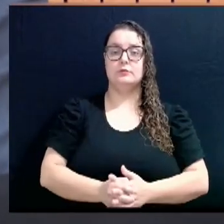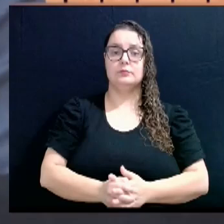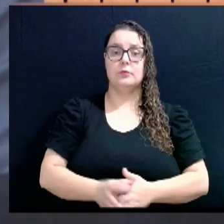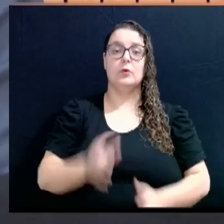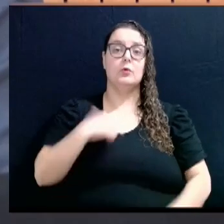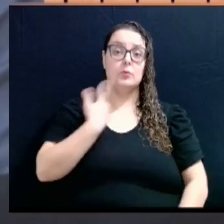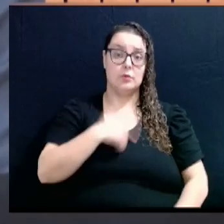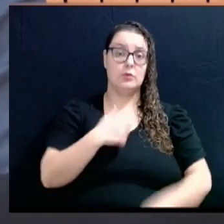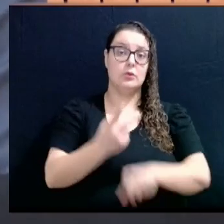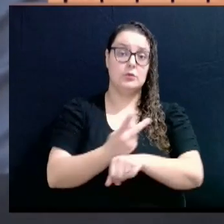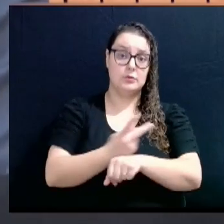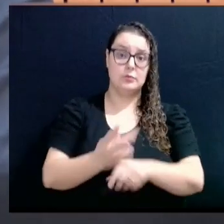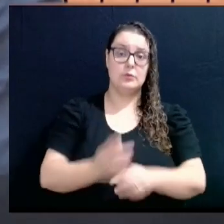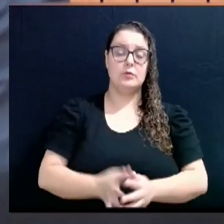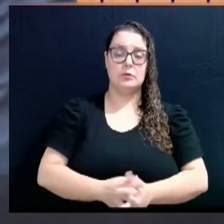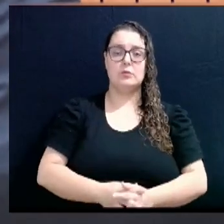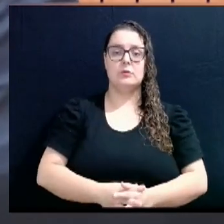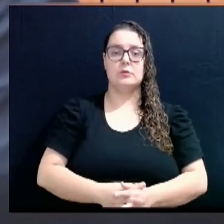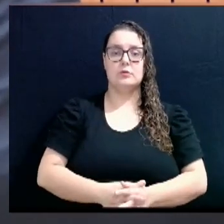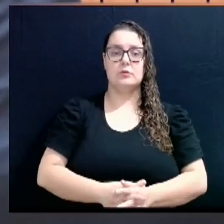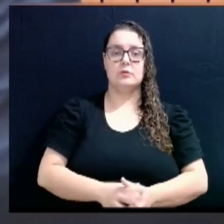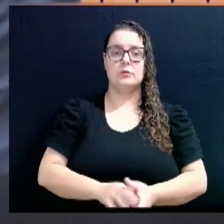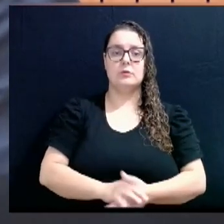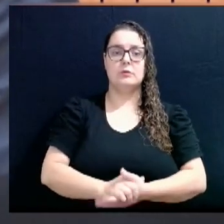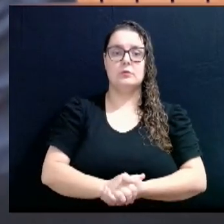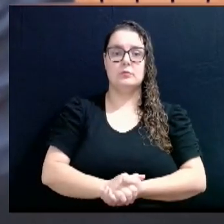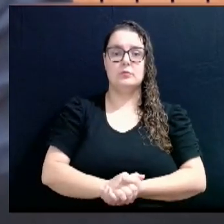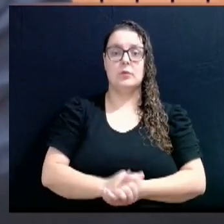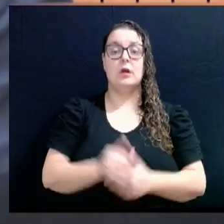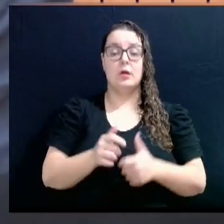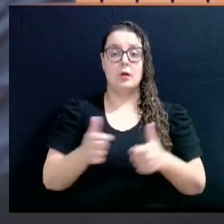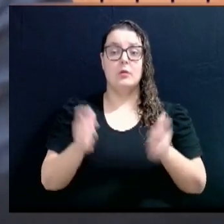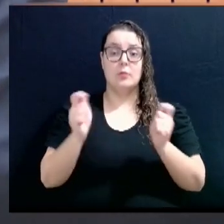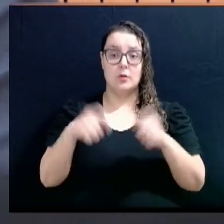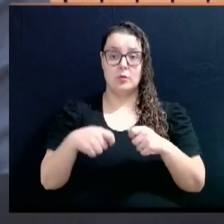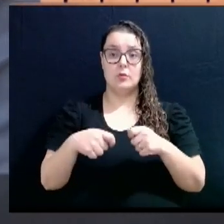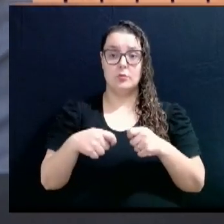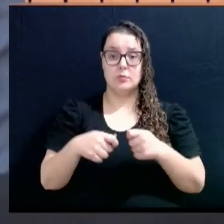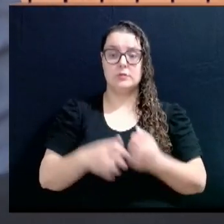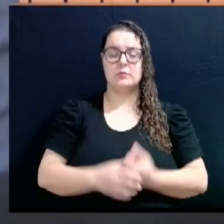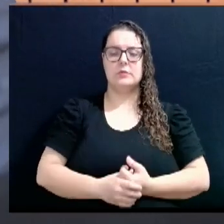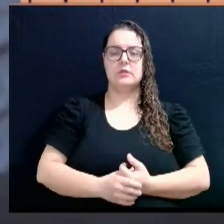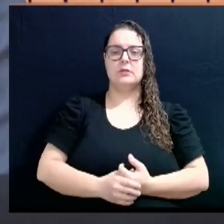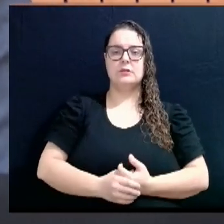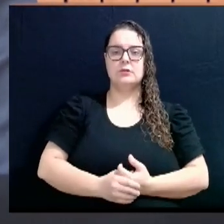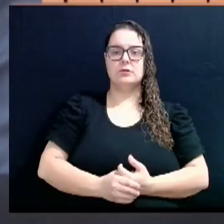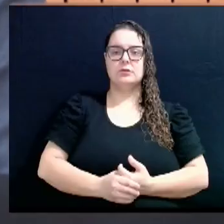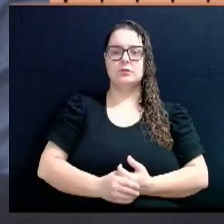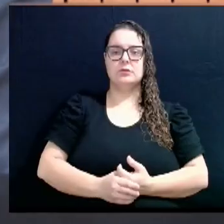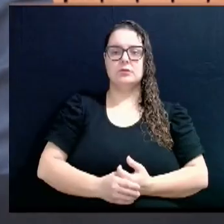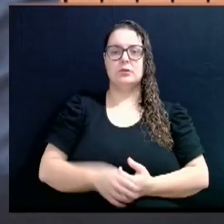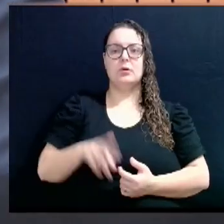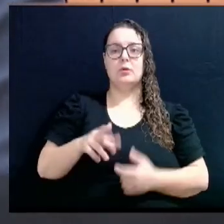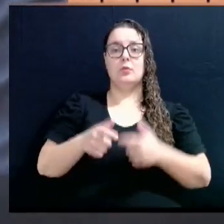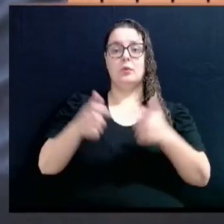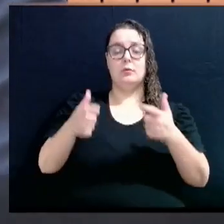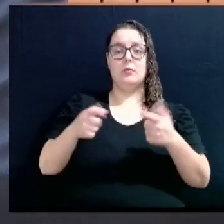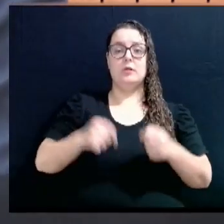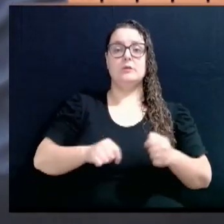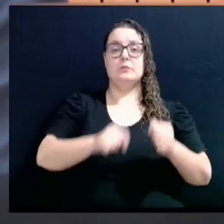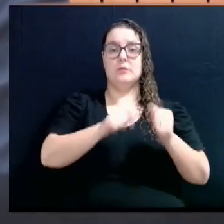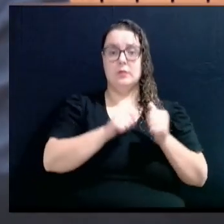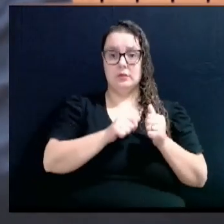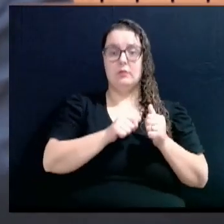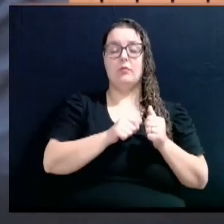buscando é a maior possibilidade ou a mais benéfica para o